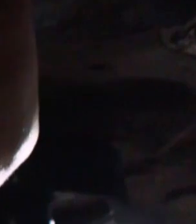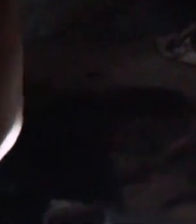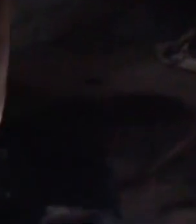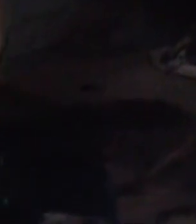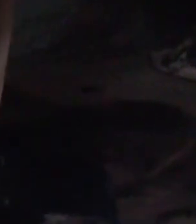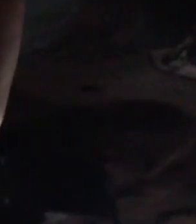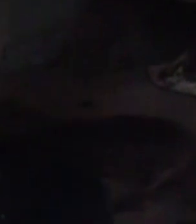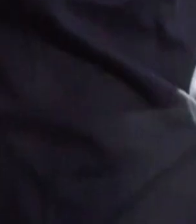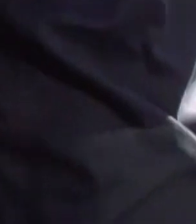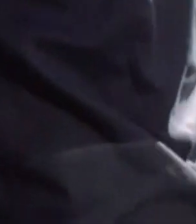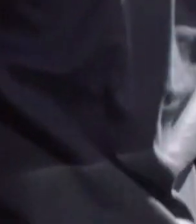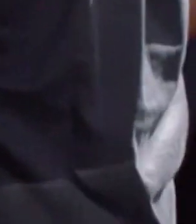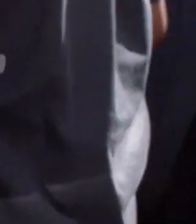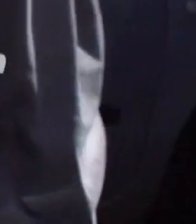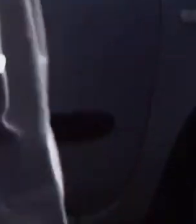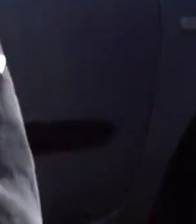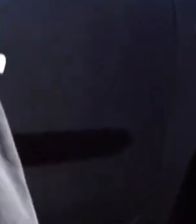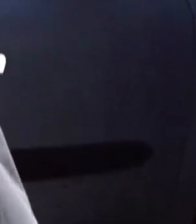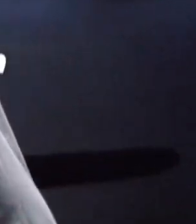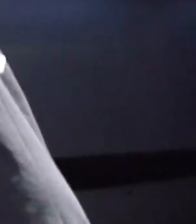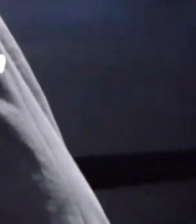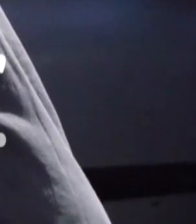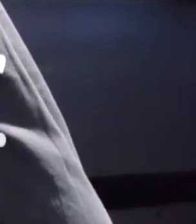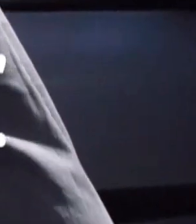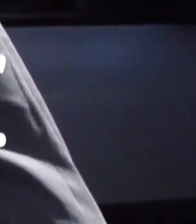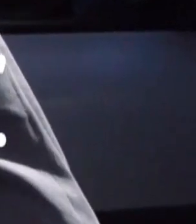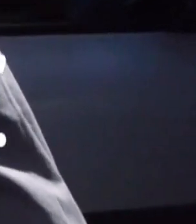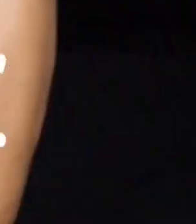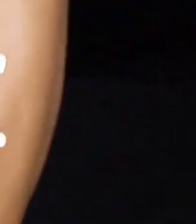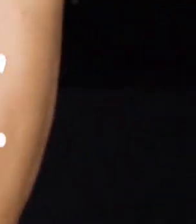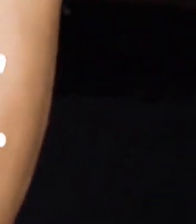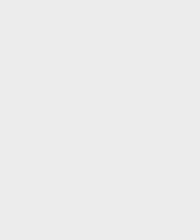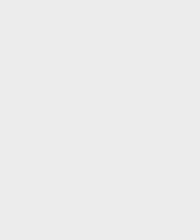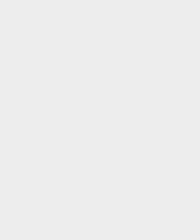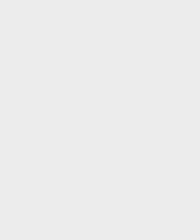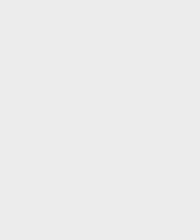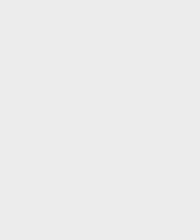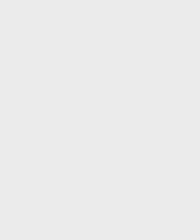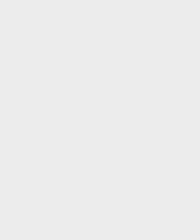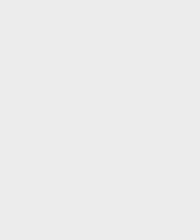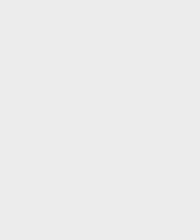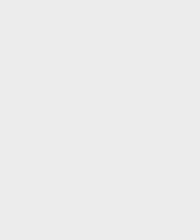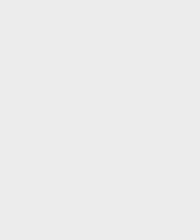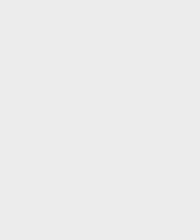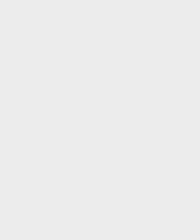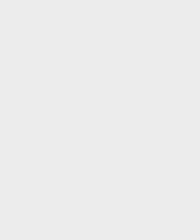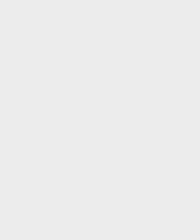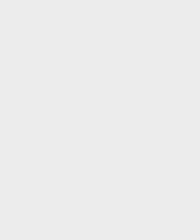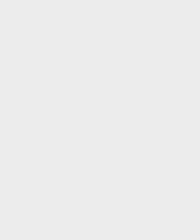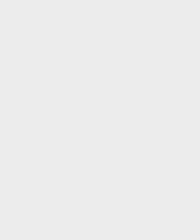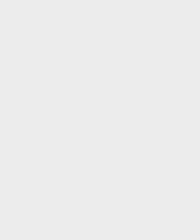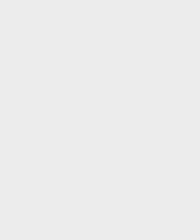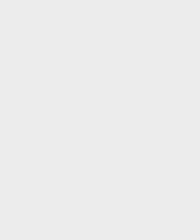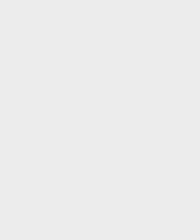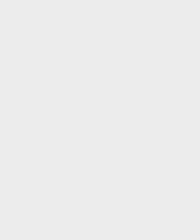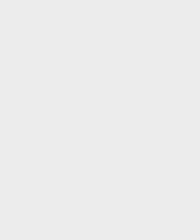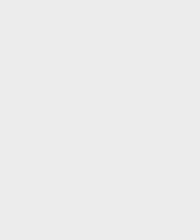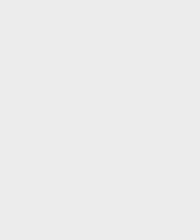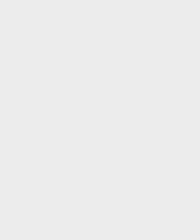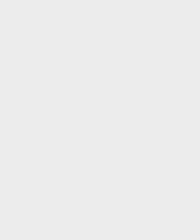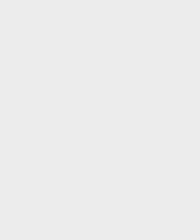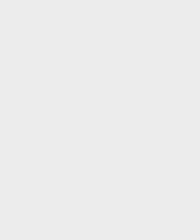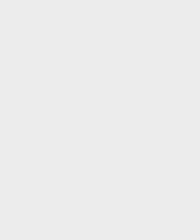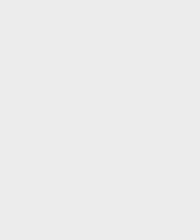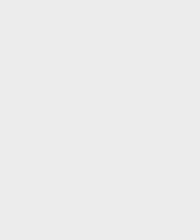Lembre-se, a diferença entre sonhar e vencer está na atitude. TV Alese, cidadania e informação.